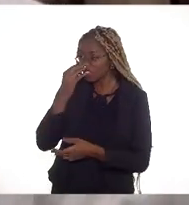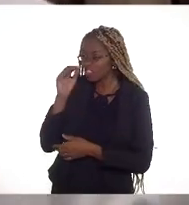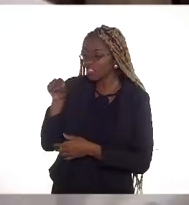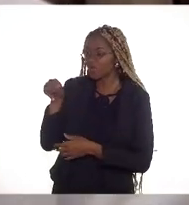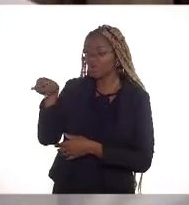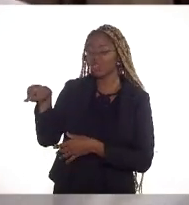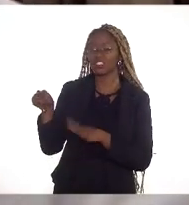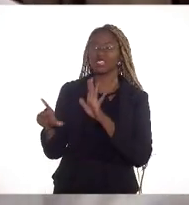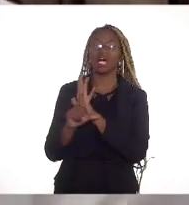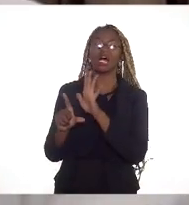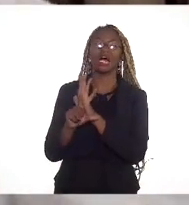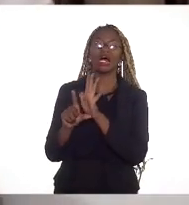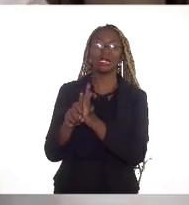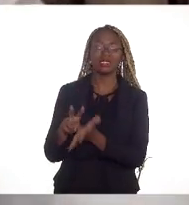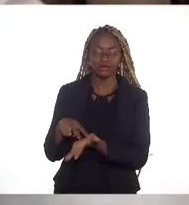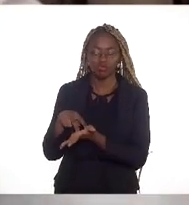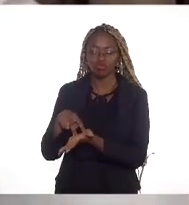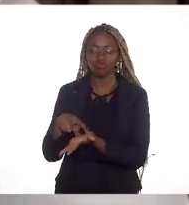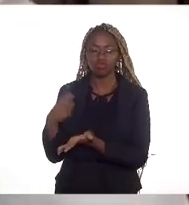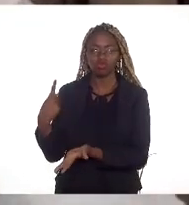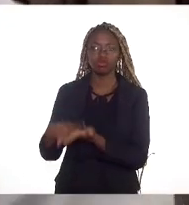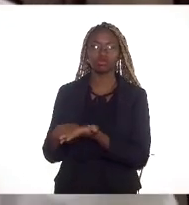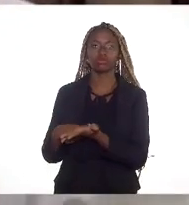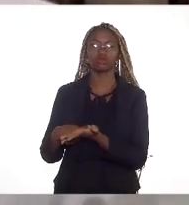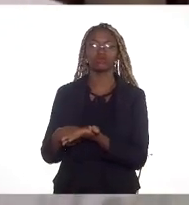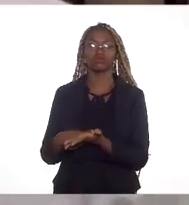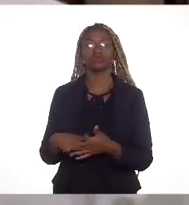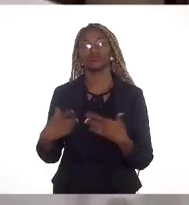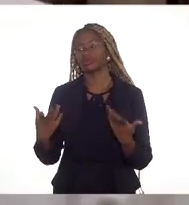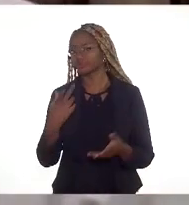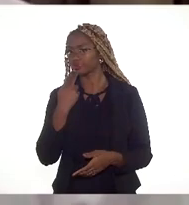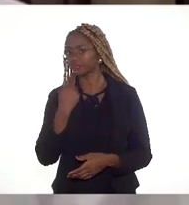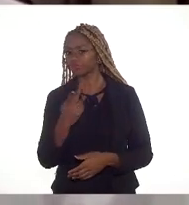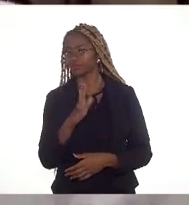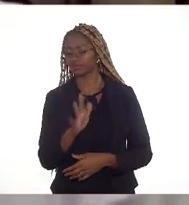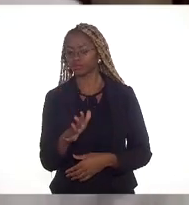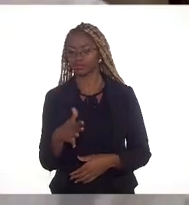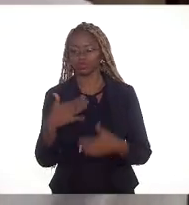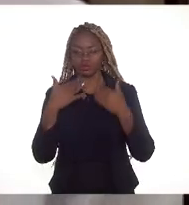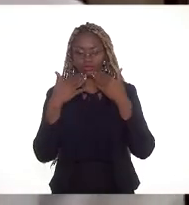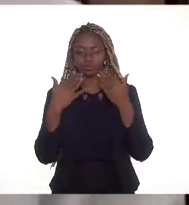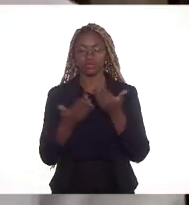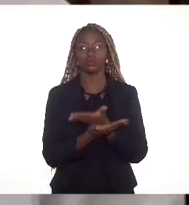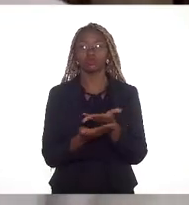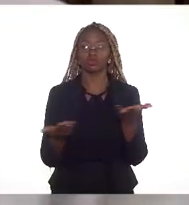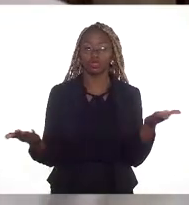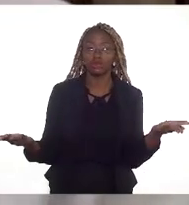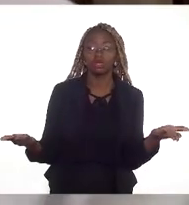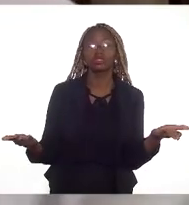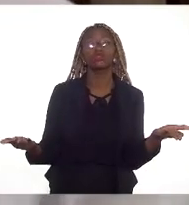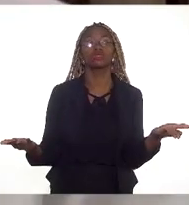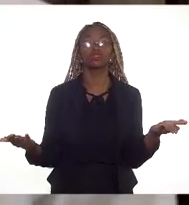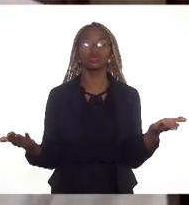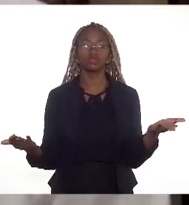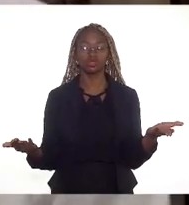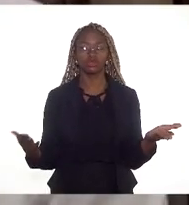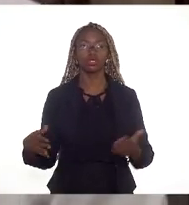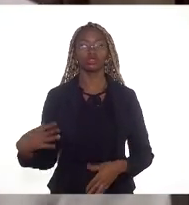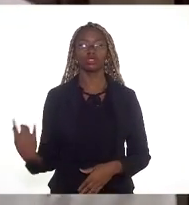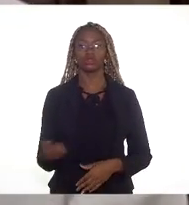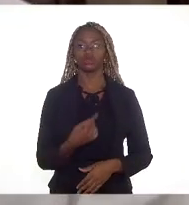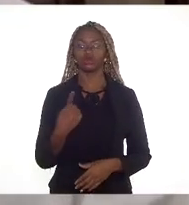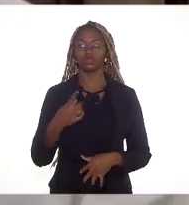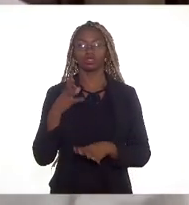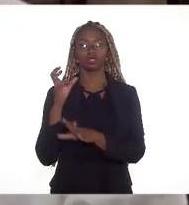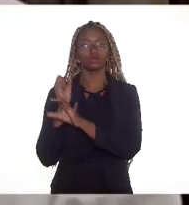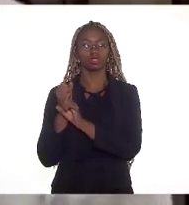lei estabelece. Dito isso, eu gostaria de apresentar aos senhores que nós estamos